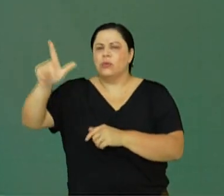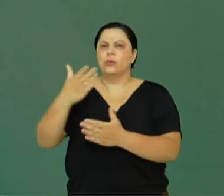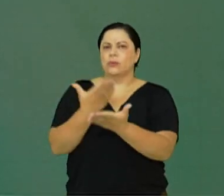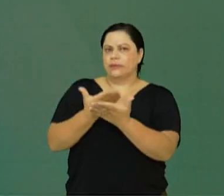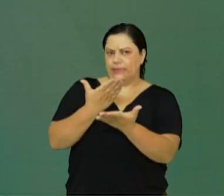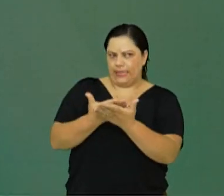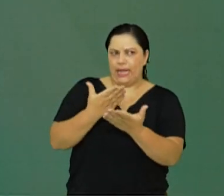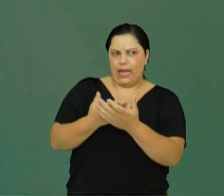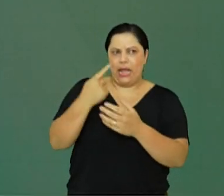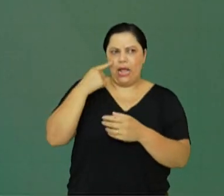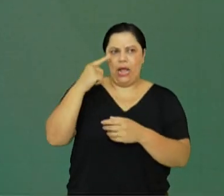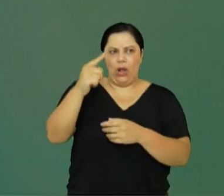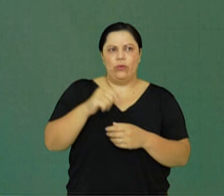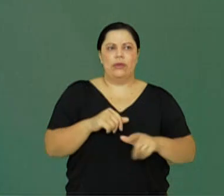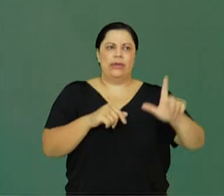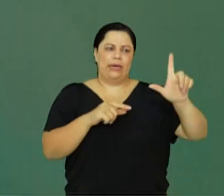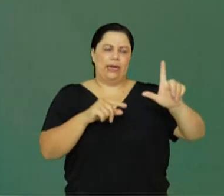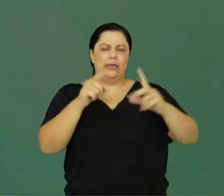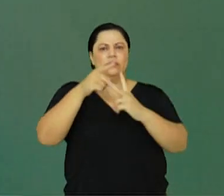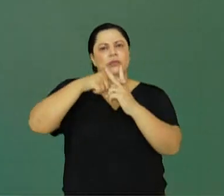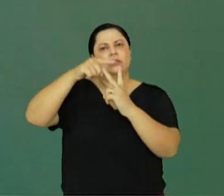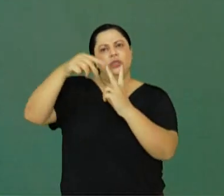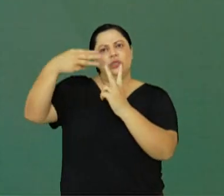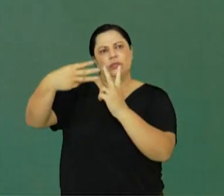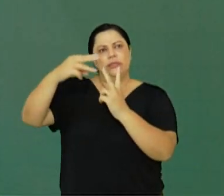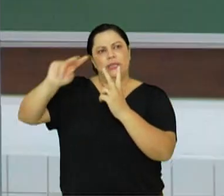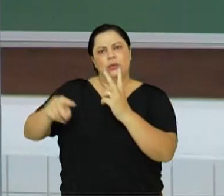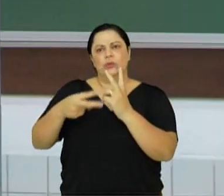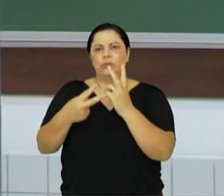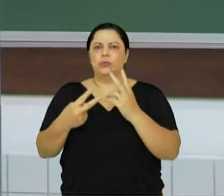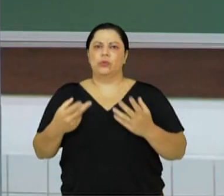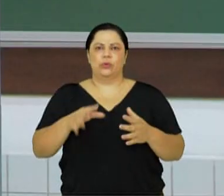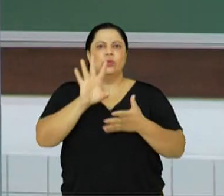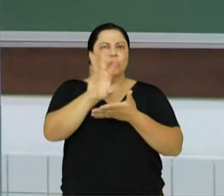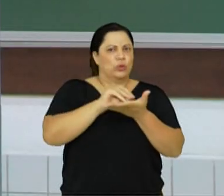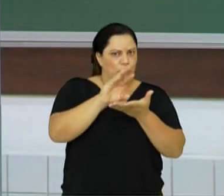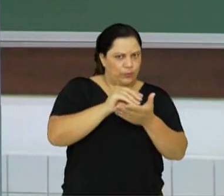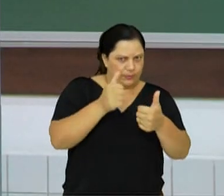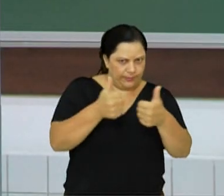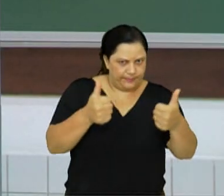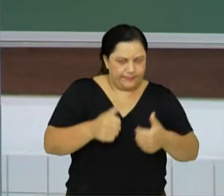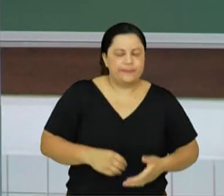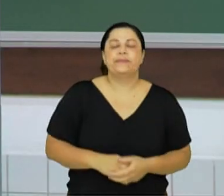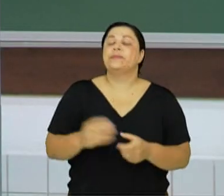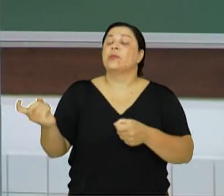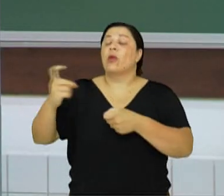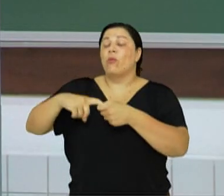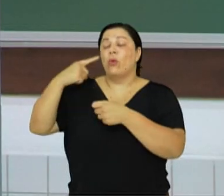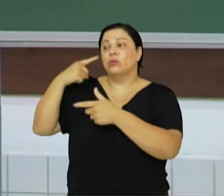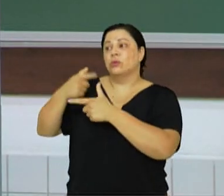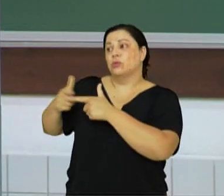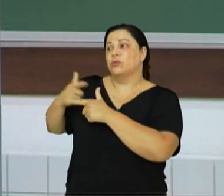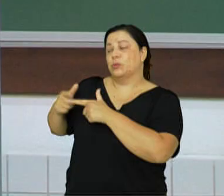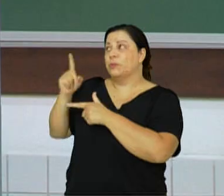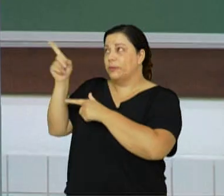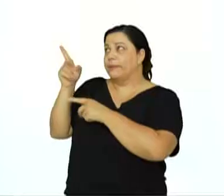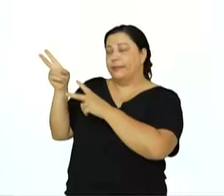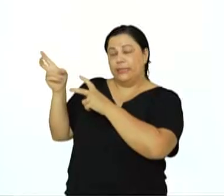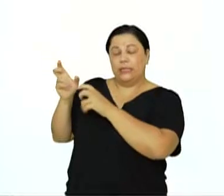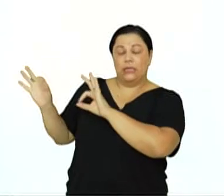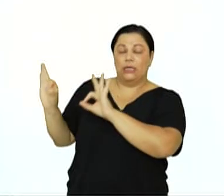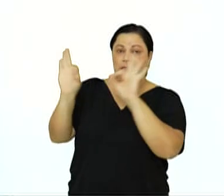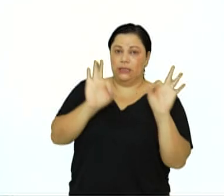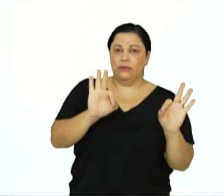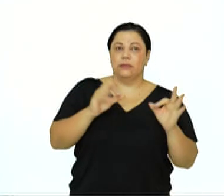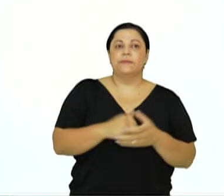lado raiz de 3 sobre 2. Já anotem lá. Voltando aqui para o nosso probleminha, então o que a gente viu aqui?